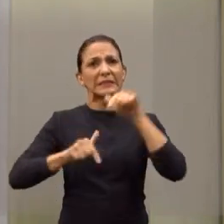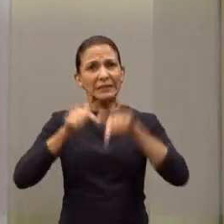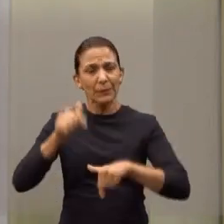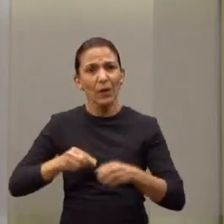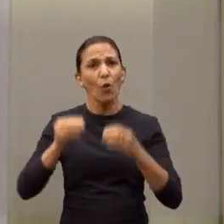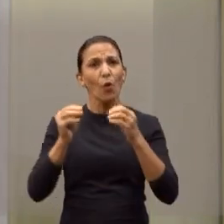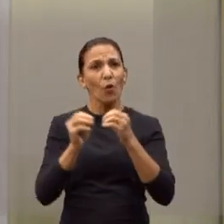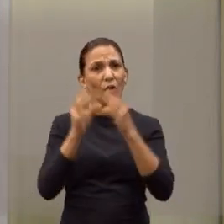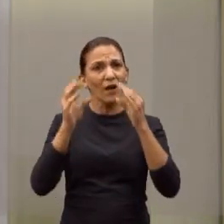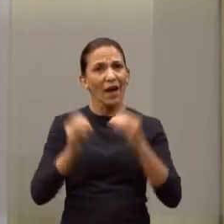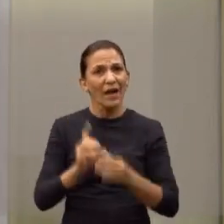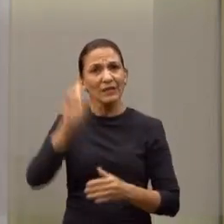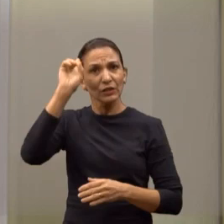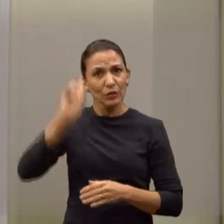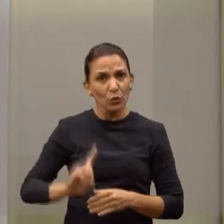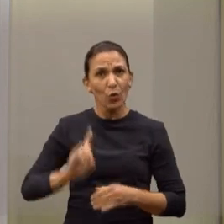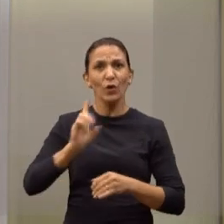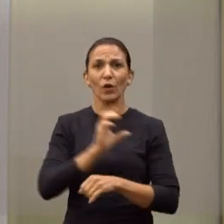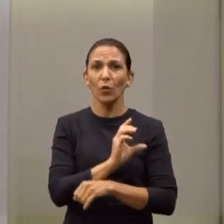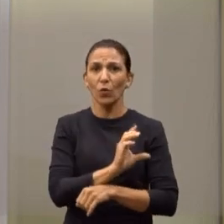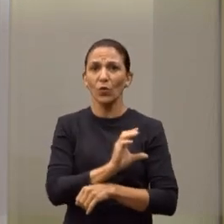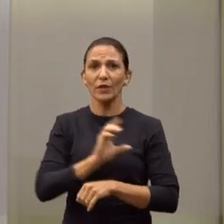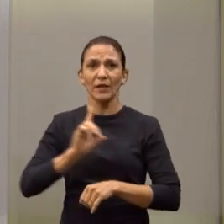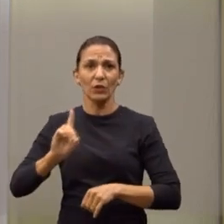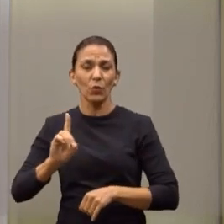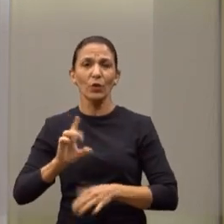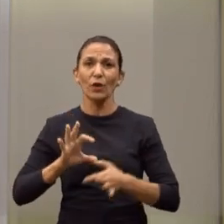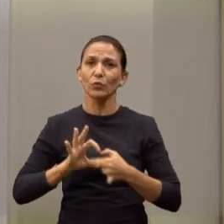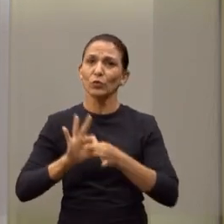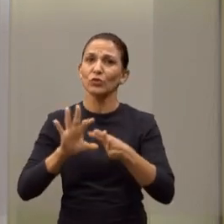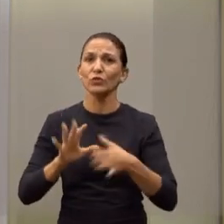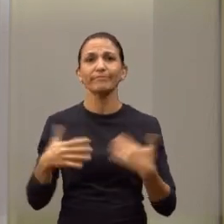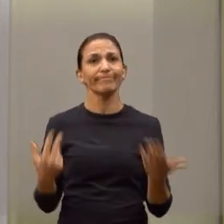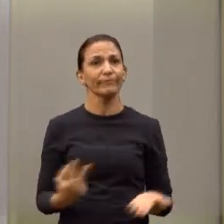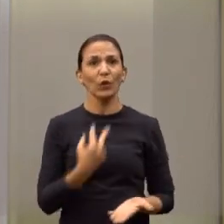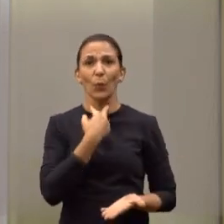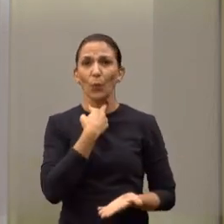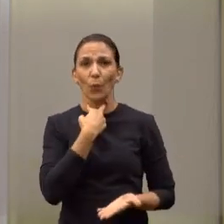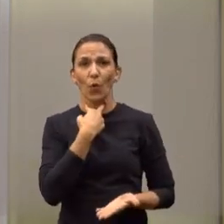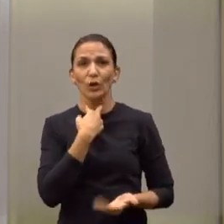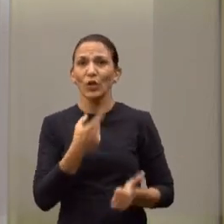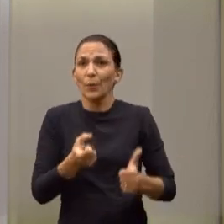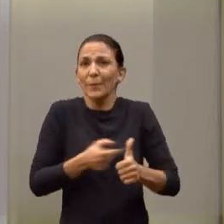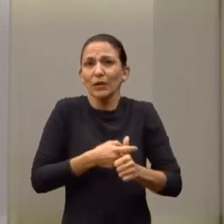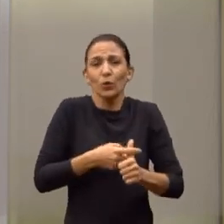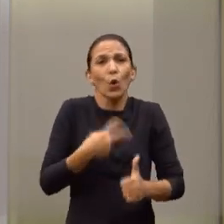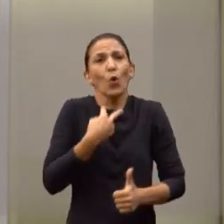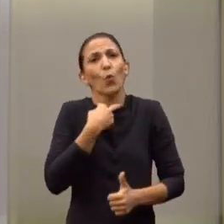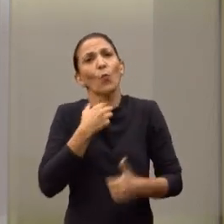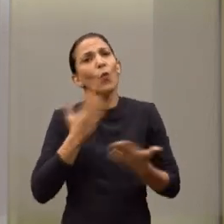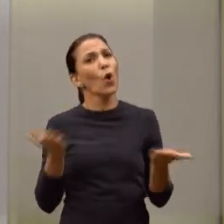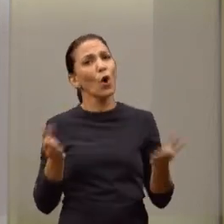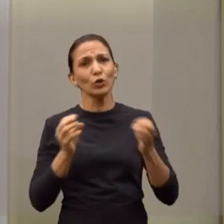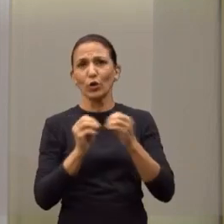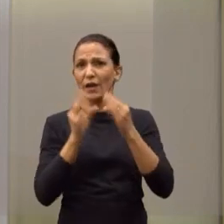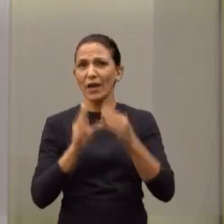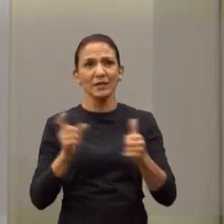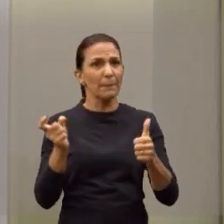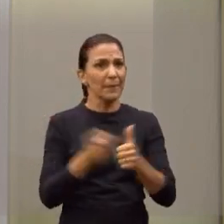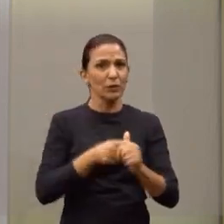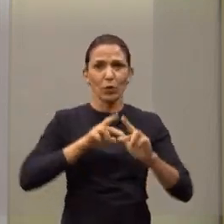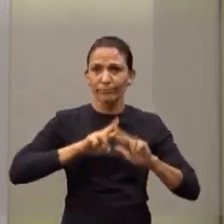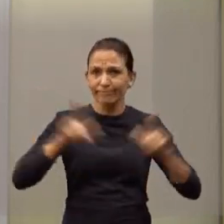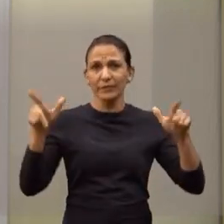fez a hora Extra autorizado pela diretora pela coordenadora não pode gerar precatório quando era essa tá bom gente muito obrigado boa noite a